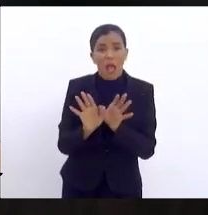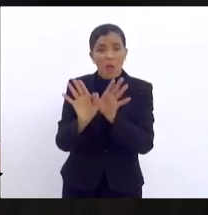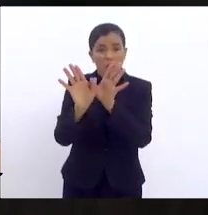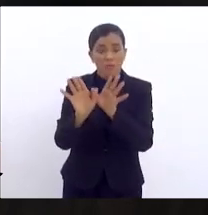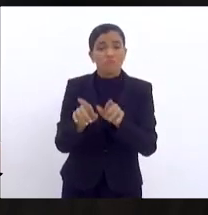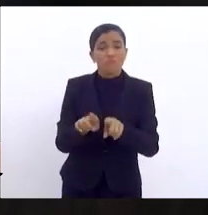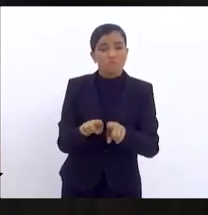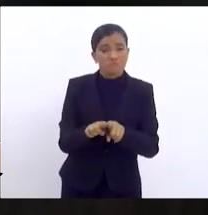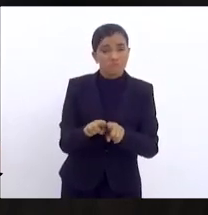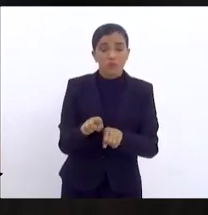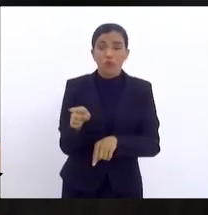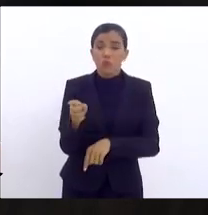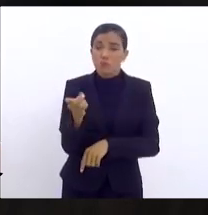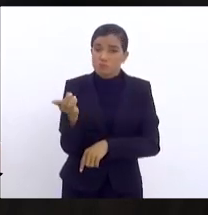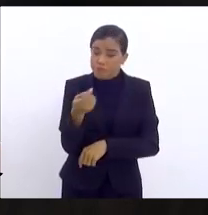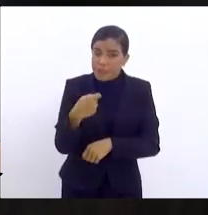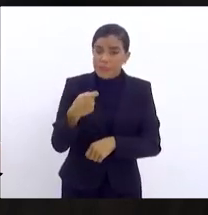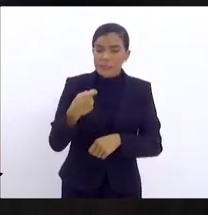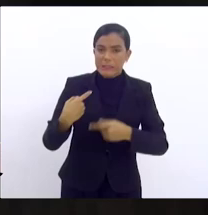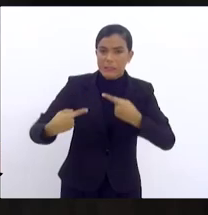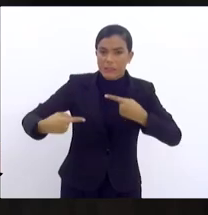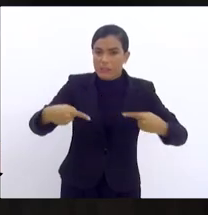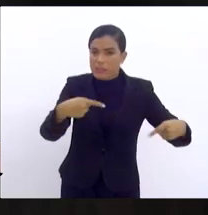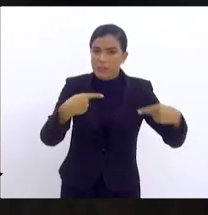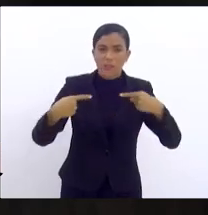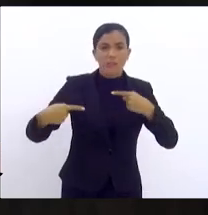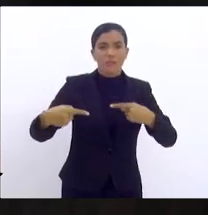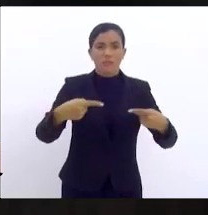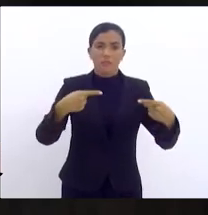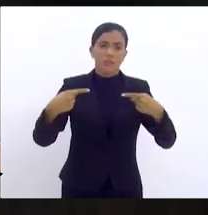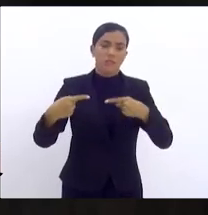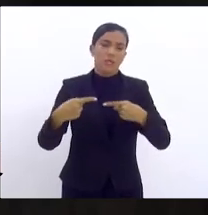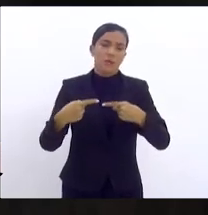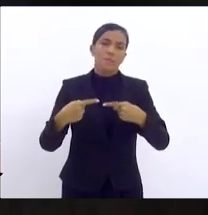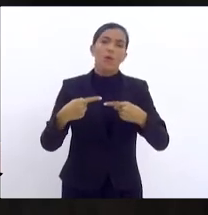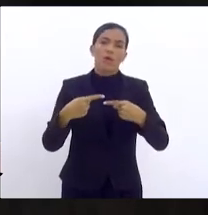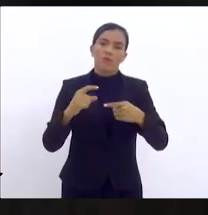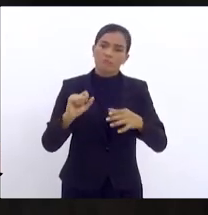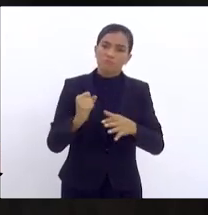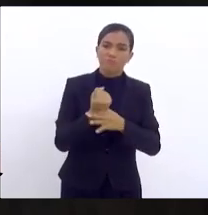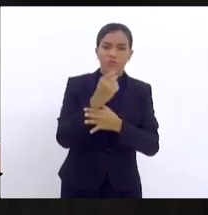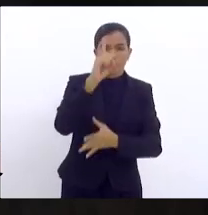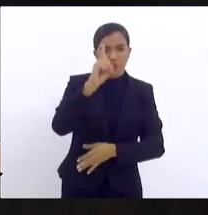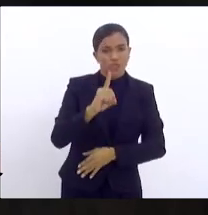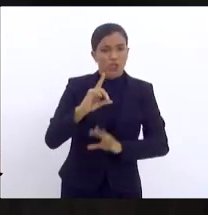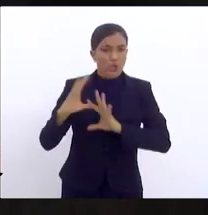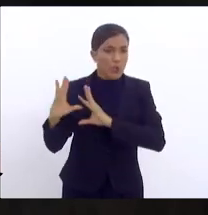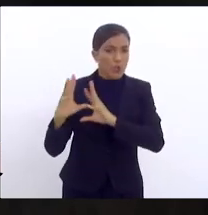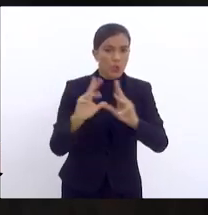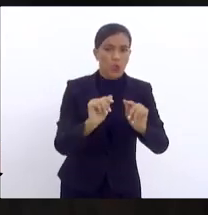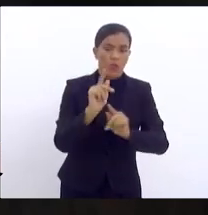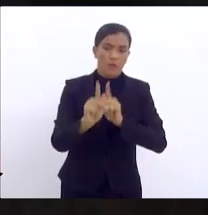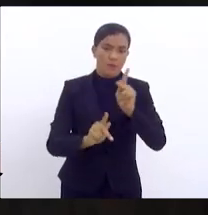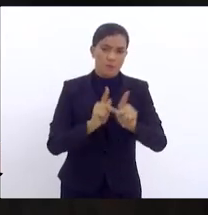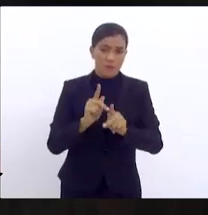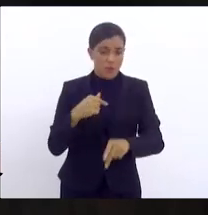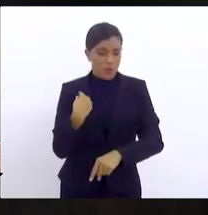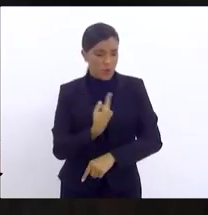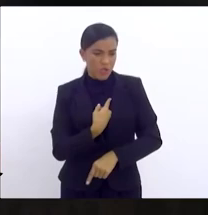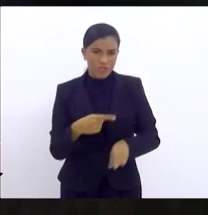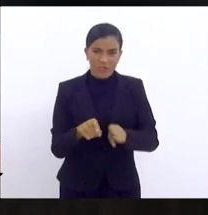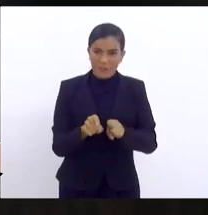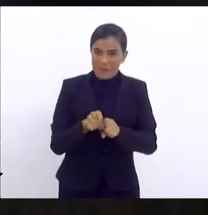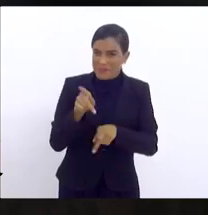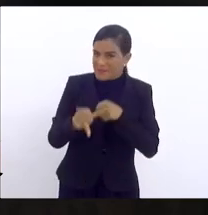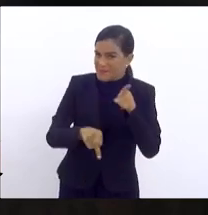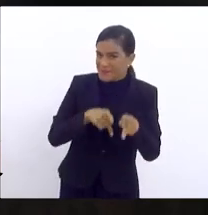discussão para que realmente possamos fazer Valeu direito de todos da população e nós somos população Como sempre